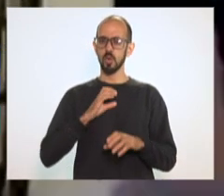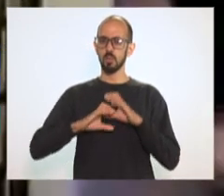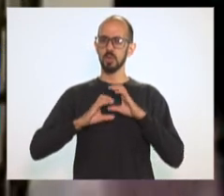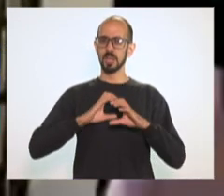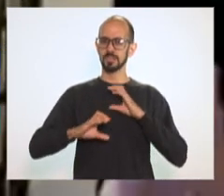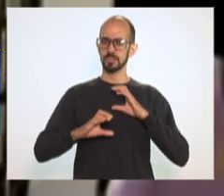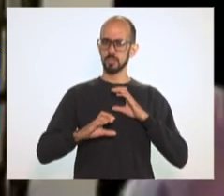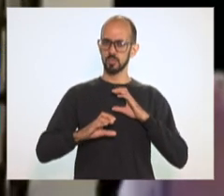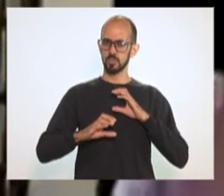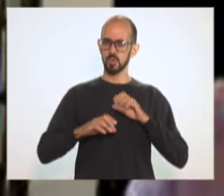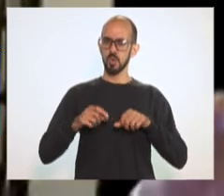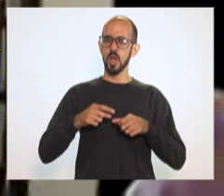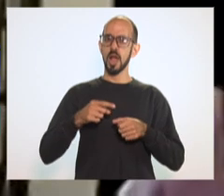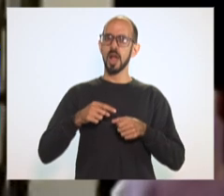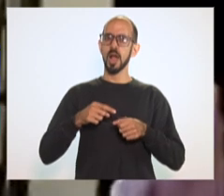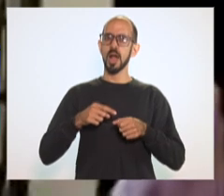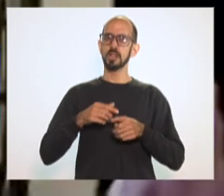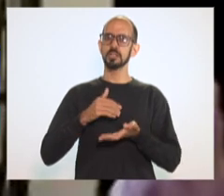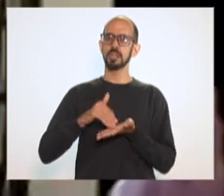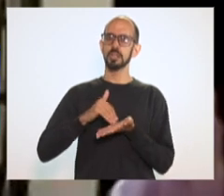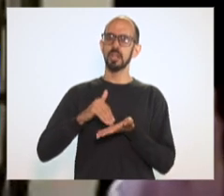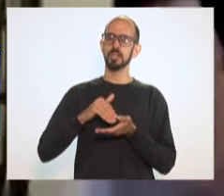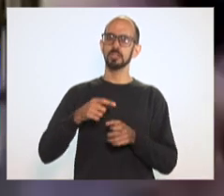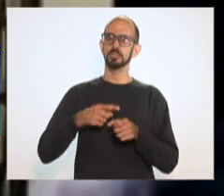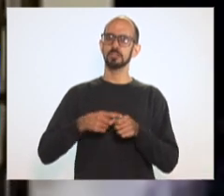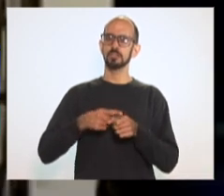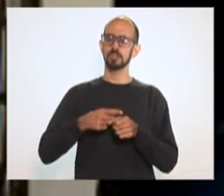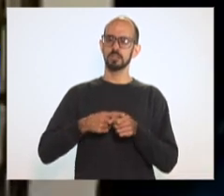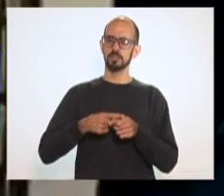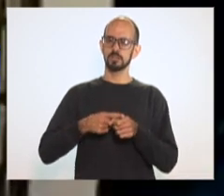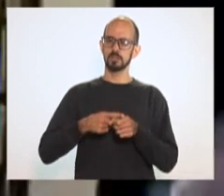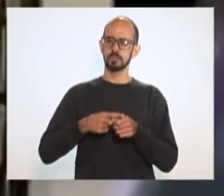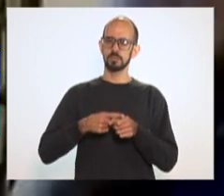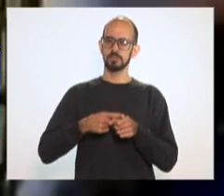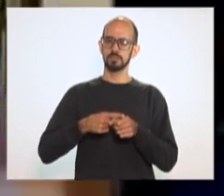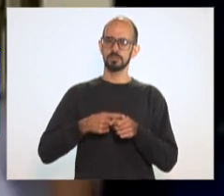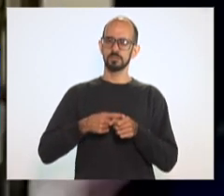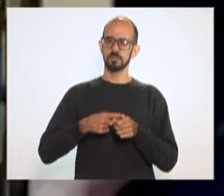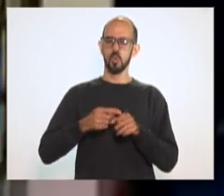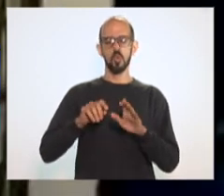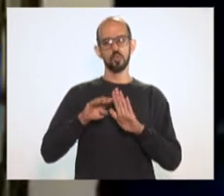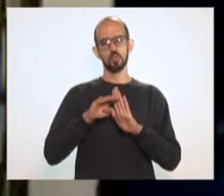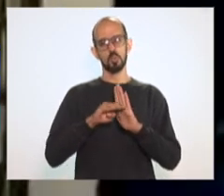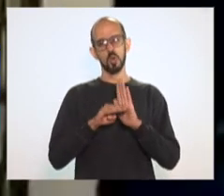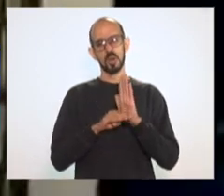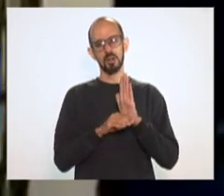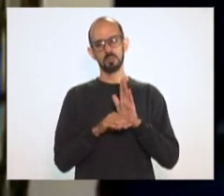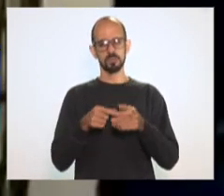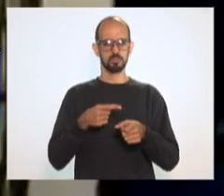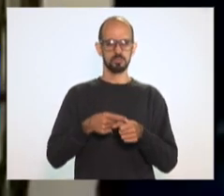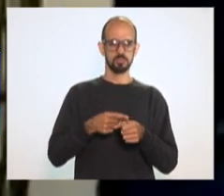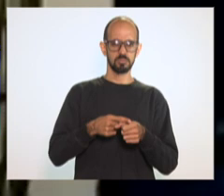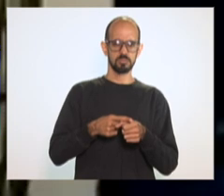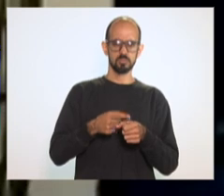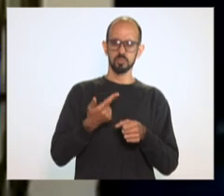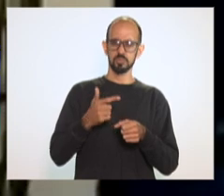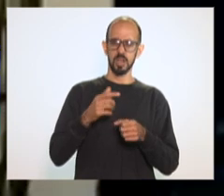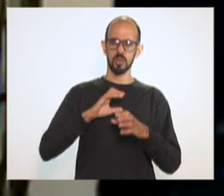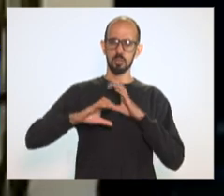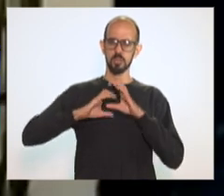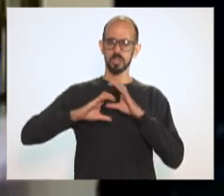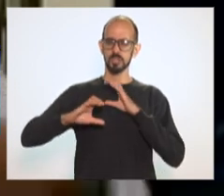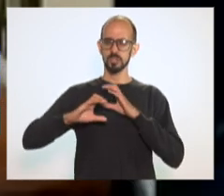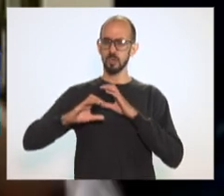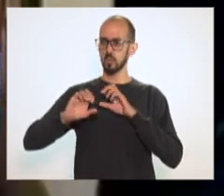secretaria de urbanismo o de programas urbanos não conversa com secretaria de